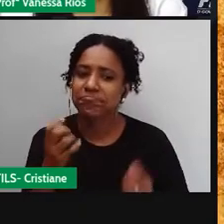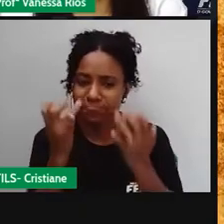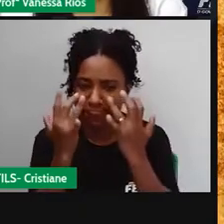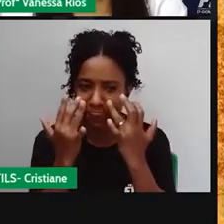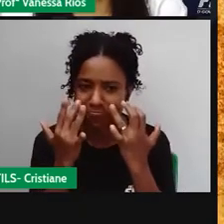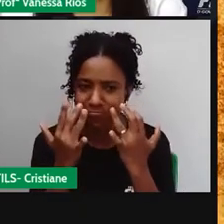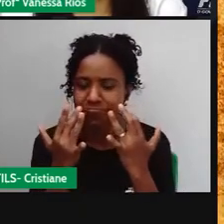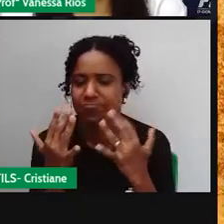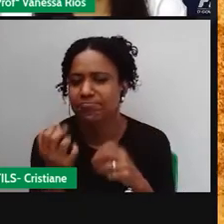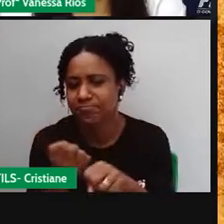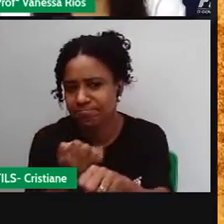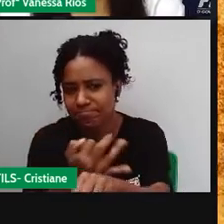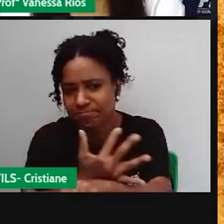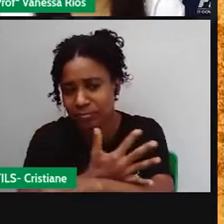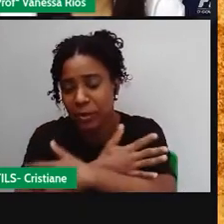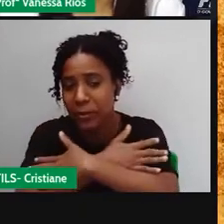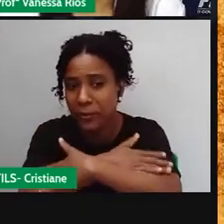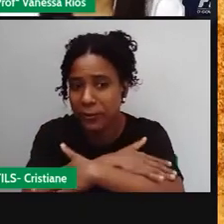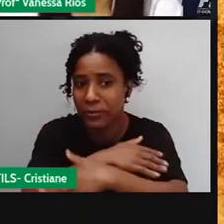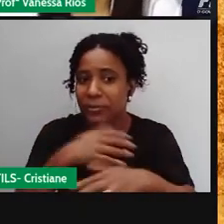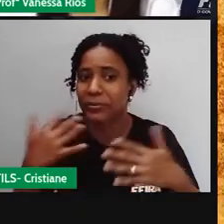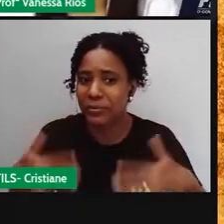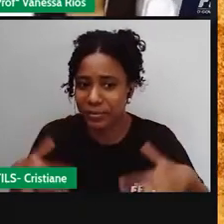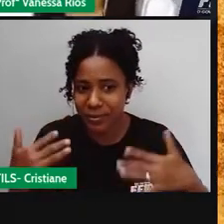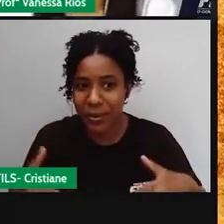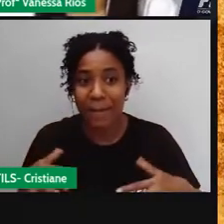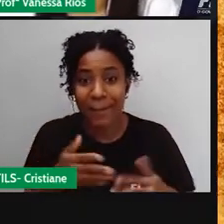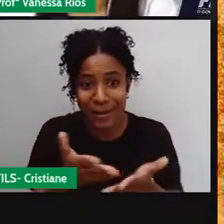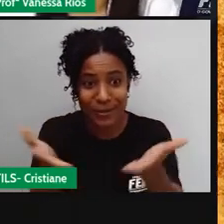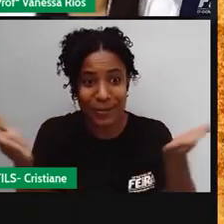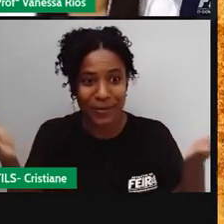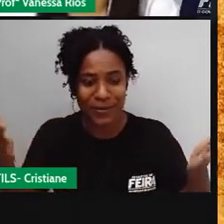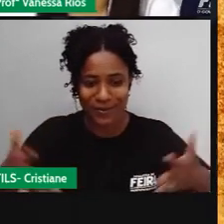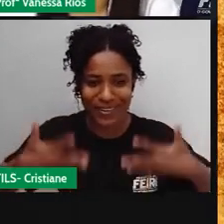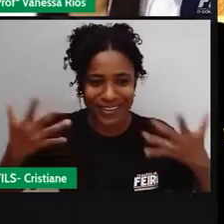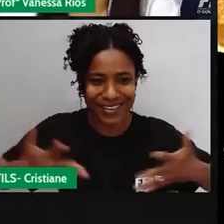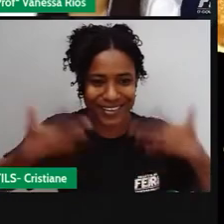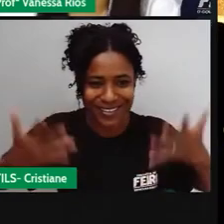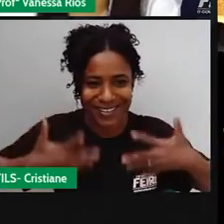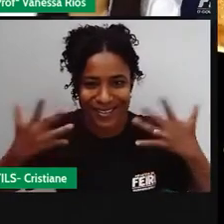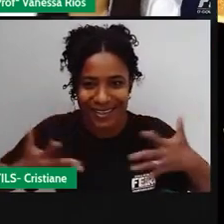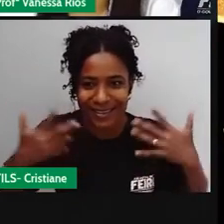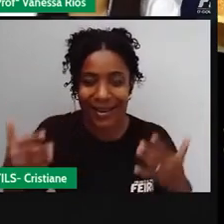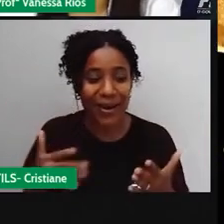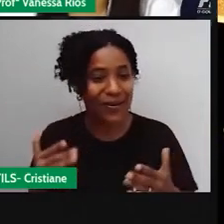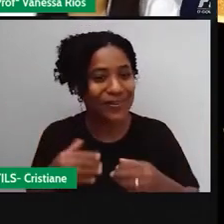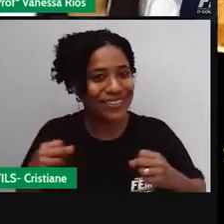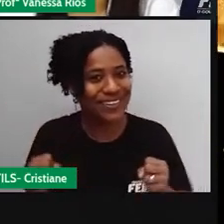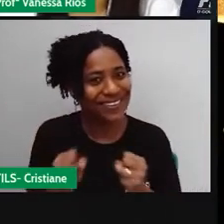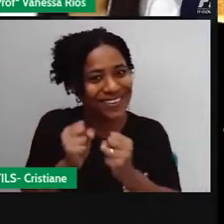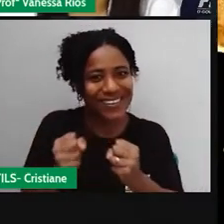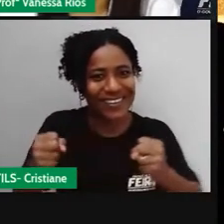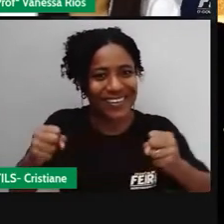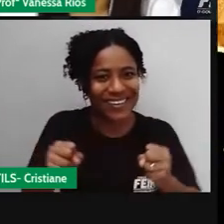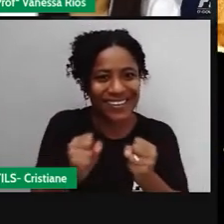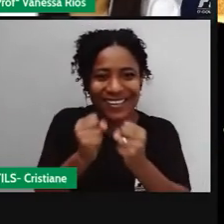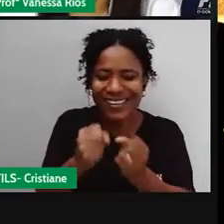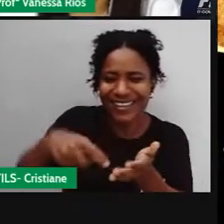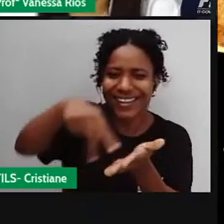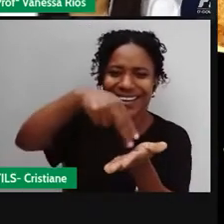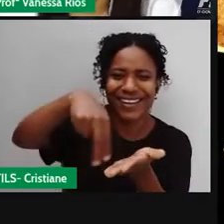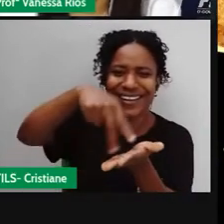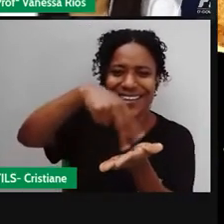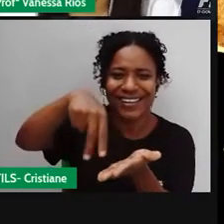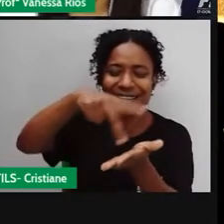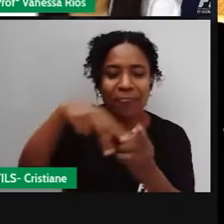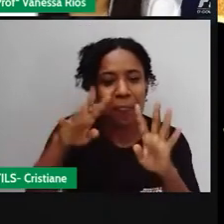chorar. Mas olha, era um negócio que empolgava o povo. E tinha uns que saía até dançando. Muita gente parava para ouvir aquele